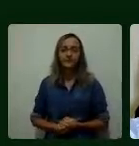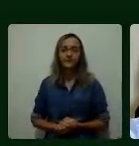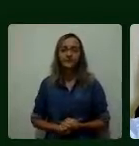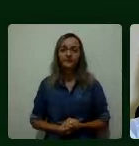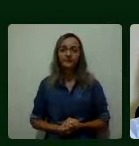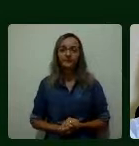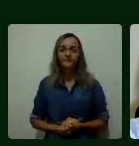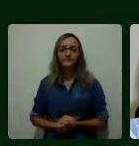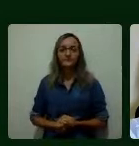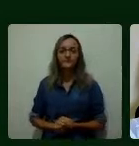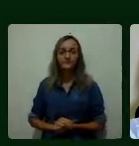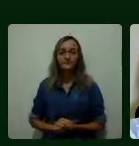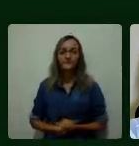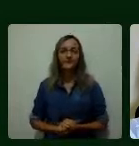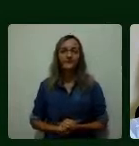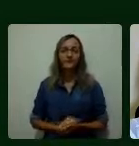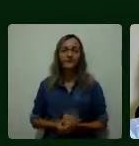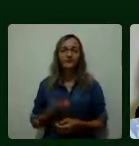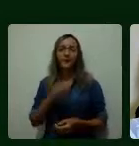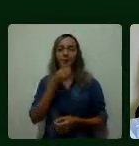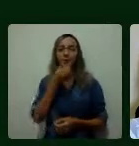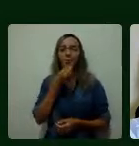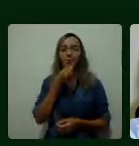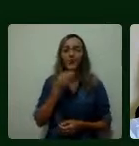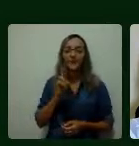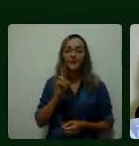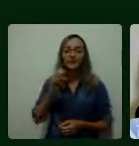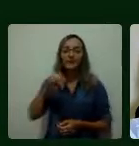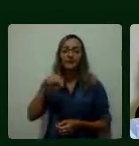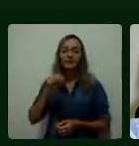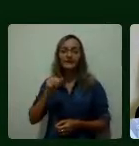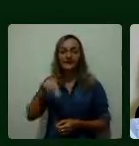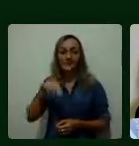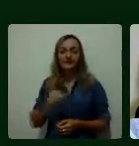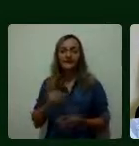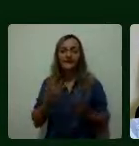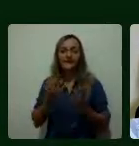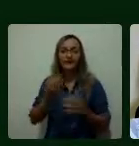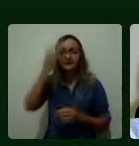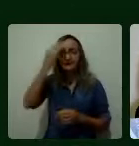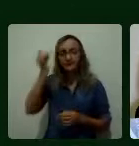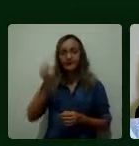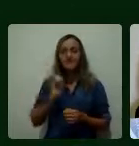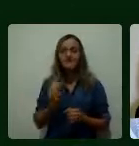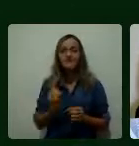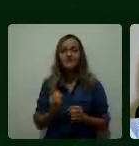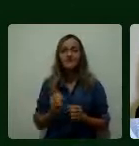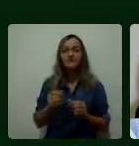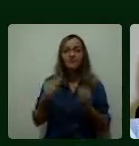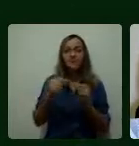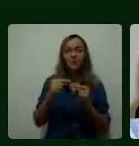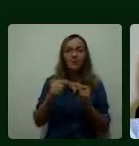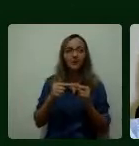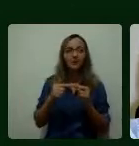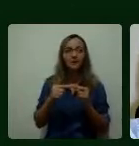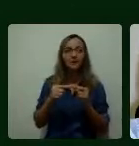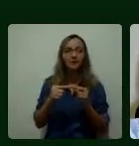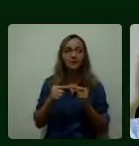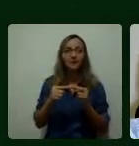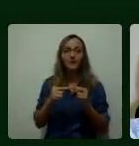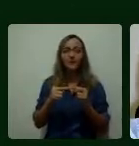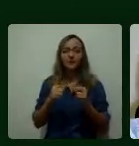você conseguir, de alguma forma, dentro, por exemplo, de turismo de base comunitária, você criar uma forma para usar o artesanato, eu acho que faz